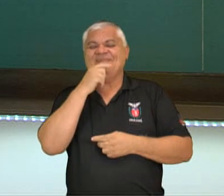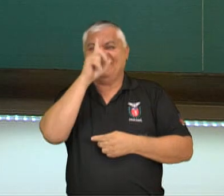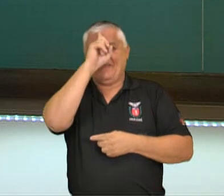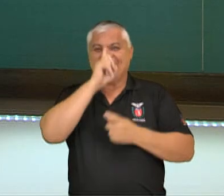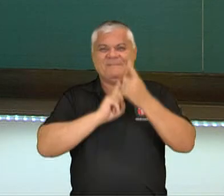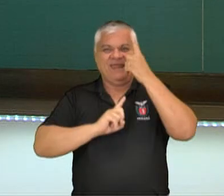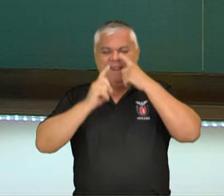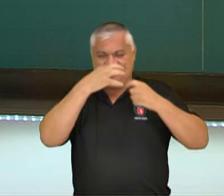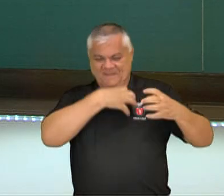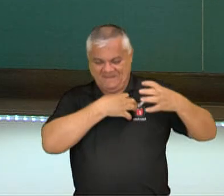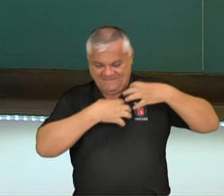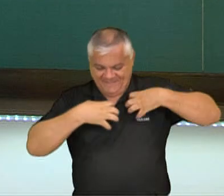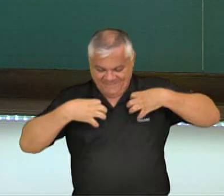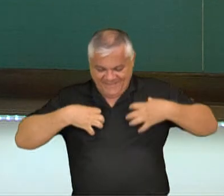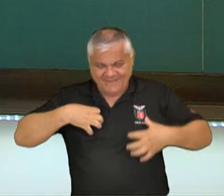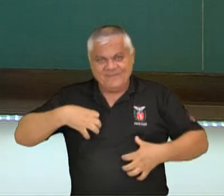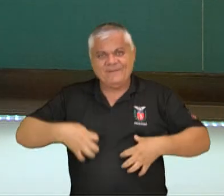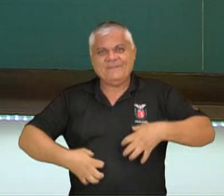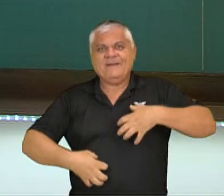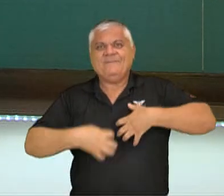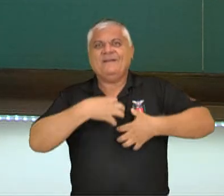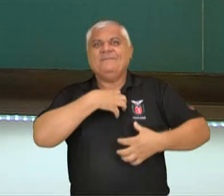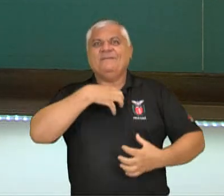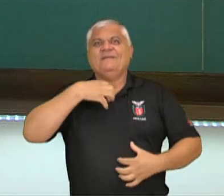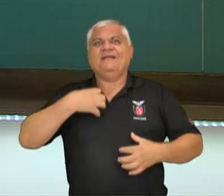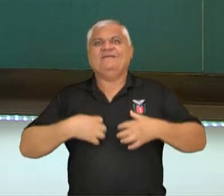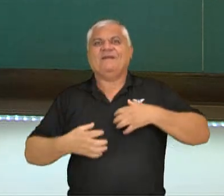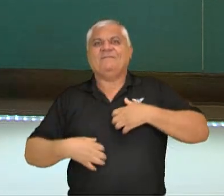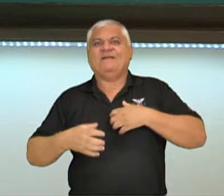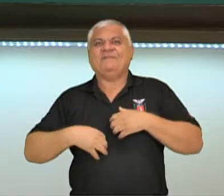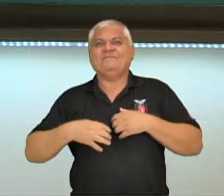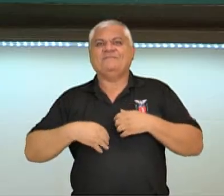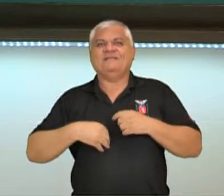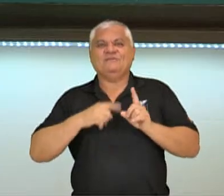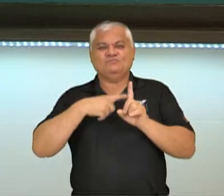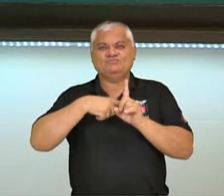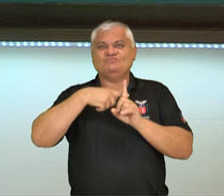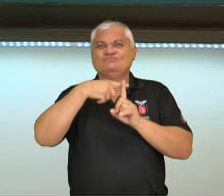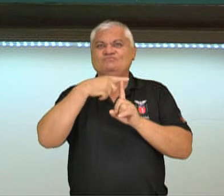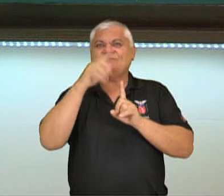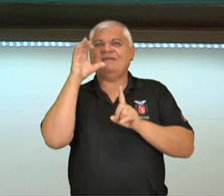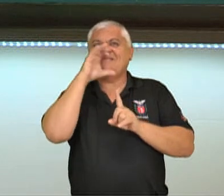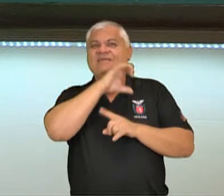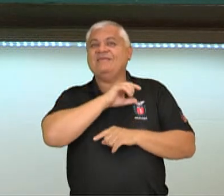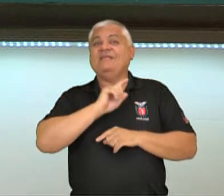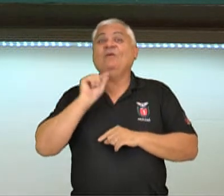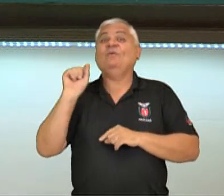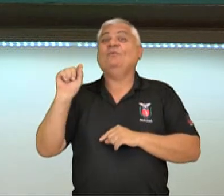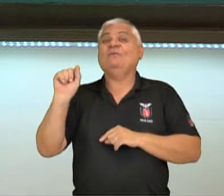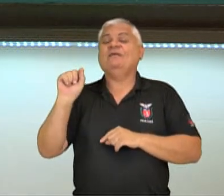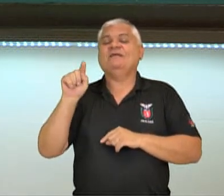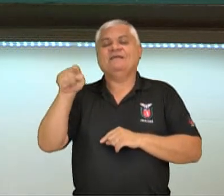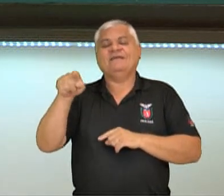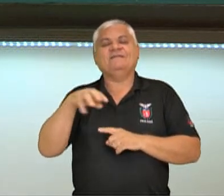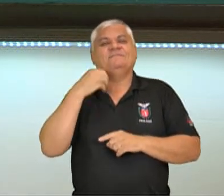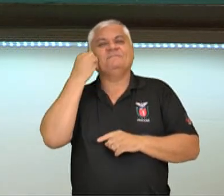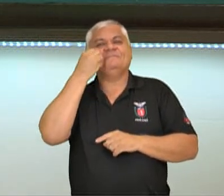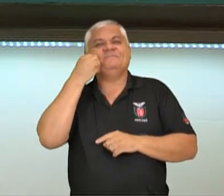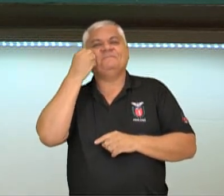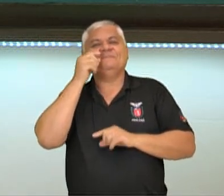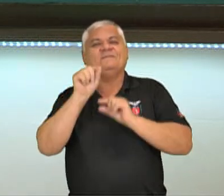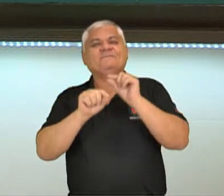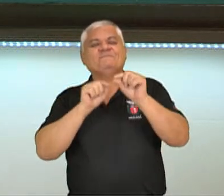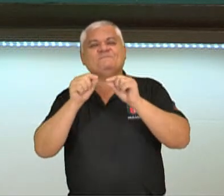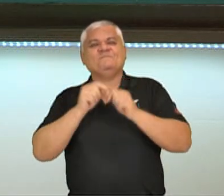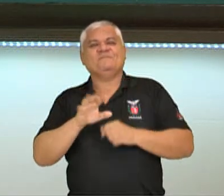Várias regiões do corpo aquecidas. Esse indivíduo está experimentando